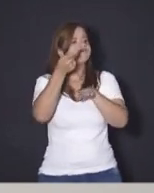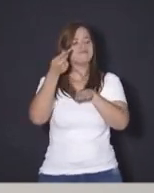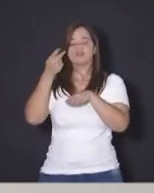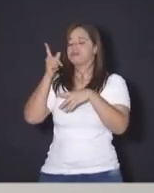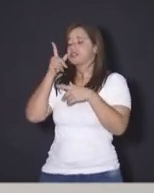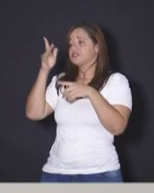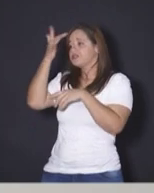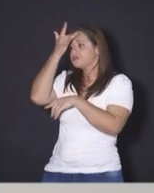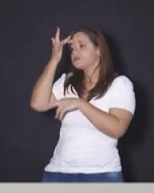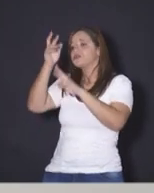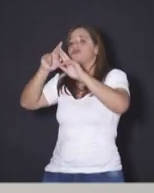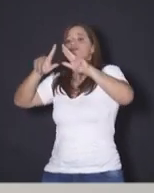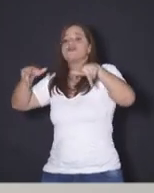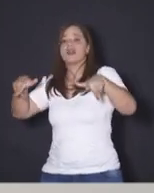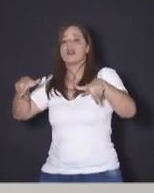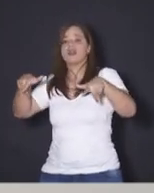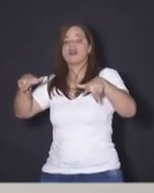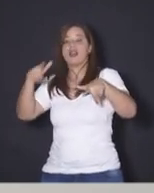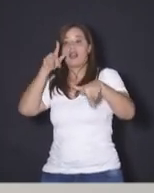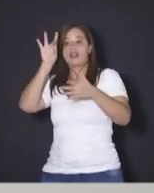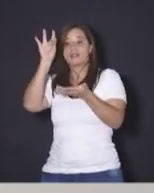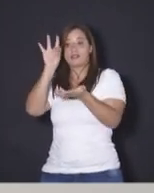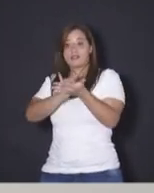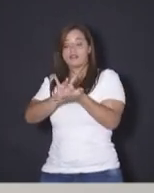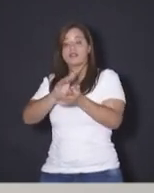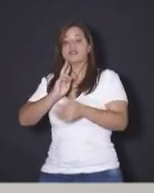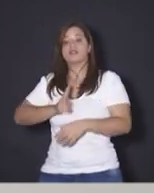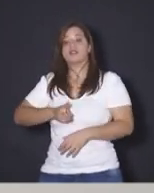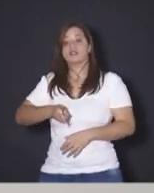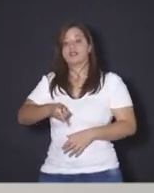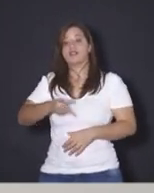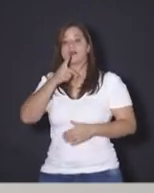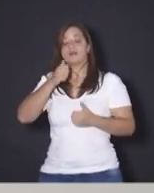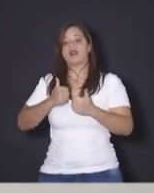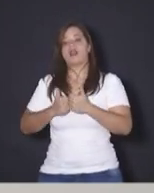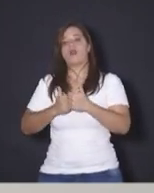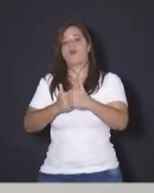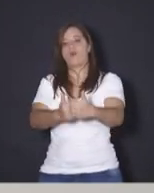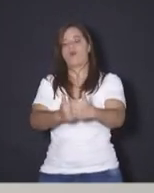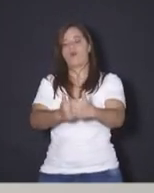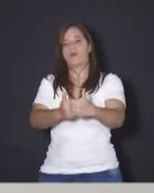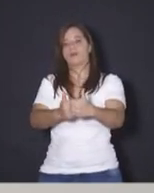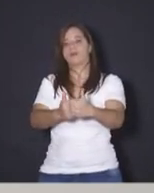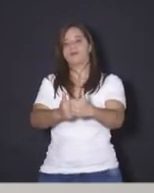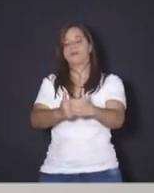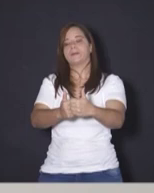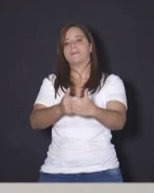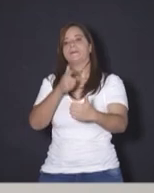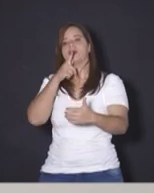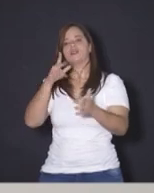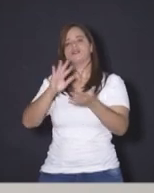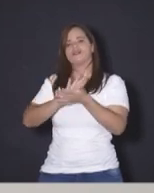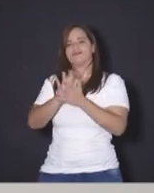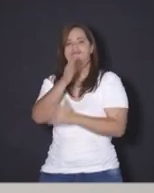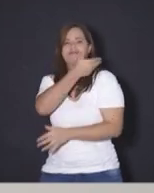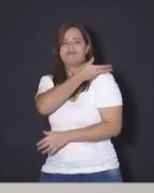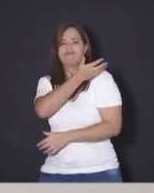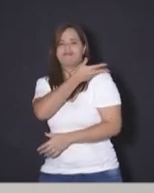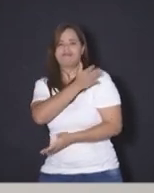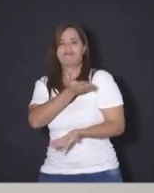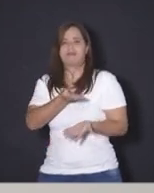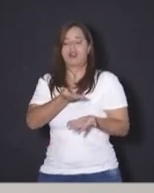diferentes esses definição e sempre acompanhado de preconceito